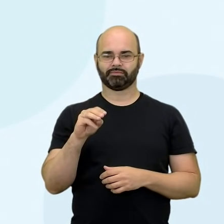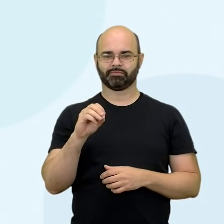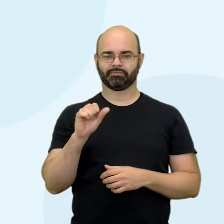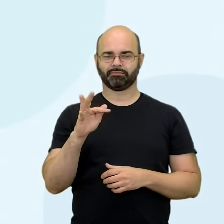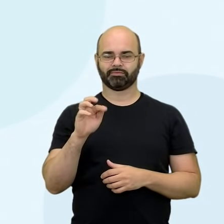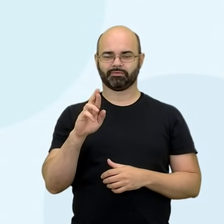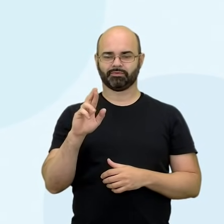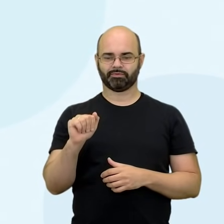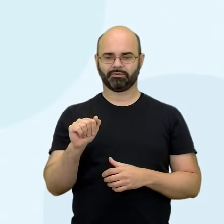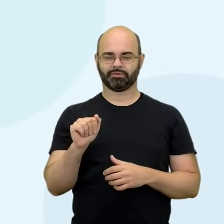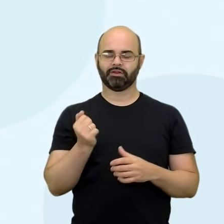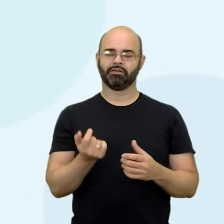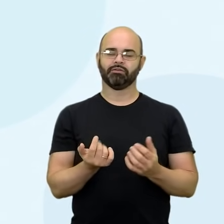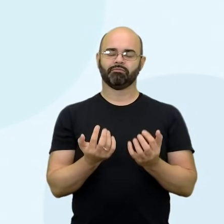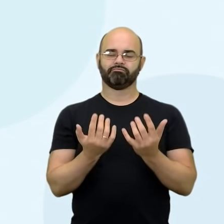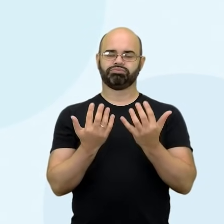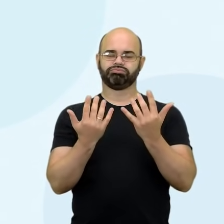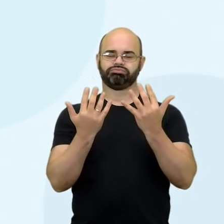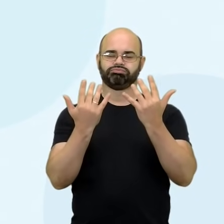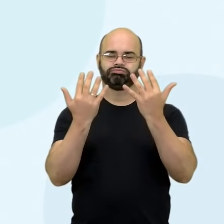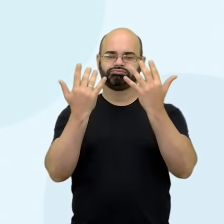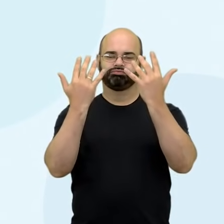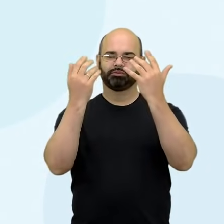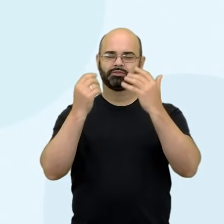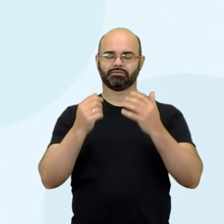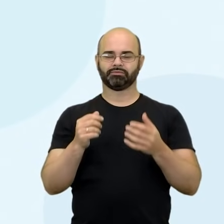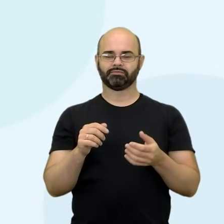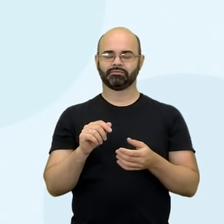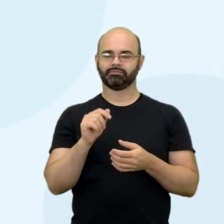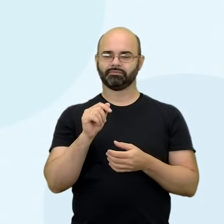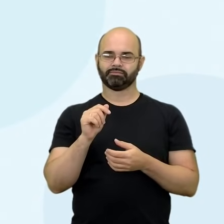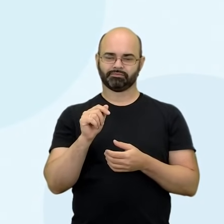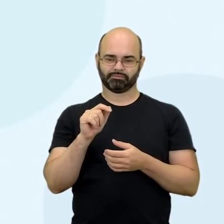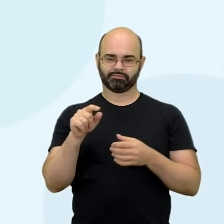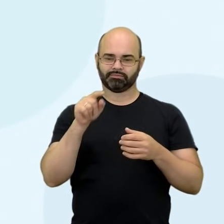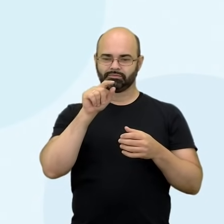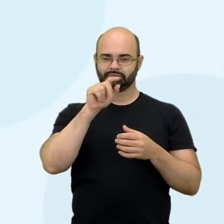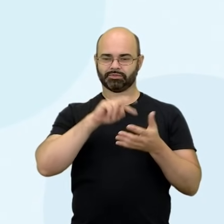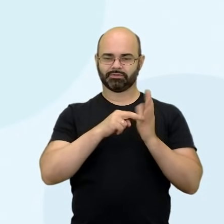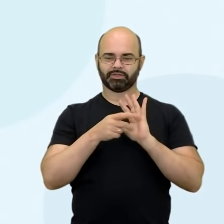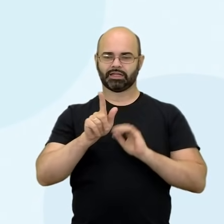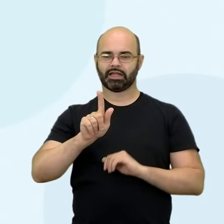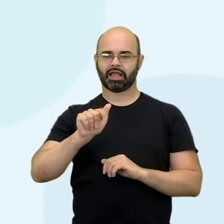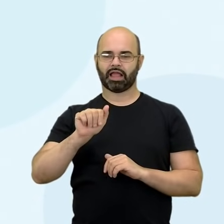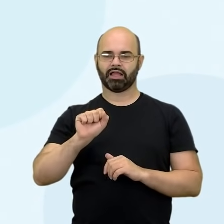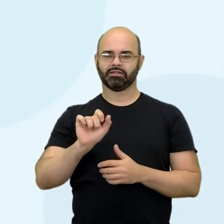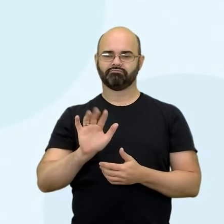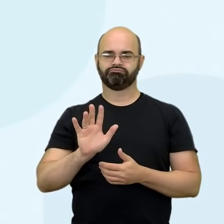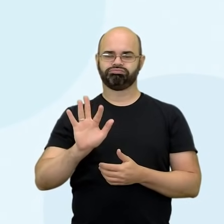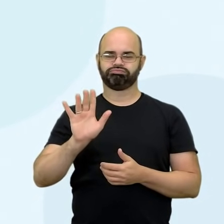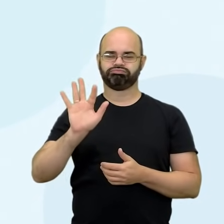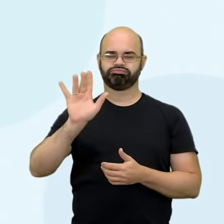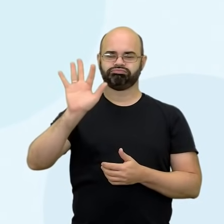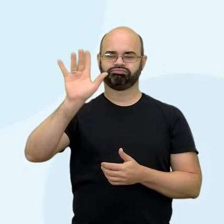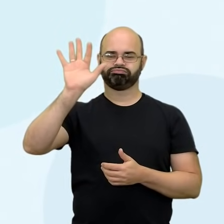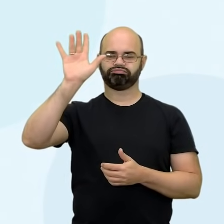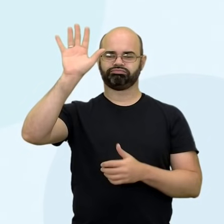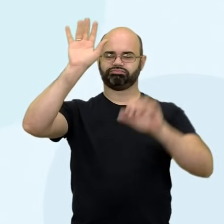mais claro Tá bom então aí tá representando a nossa atmosfera e